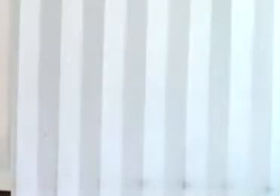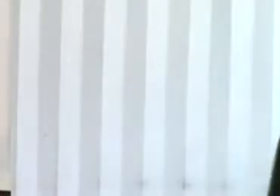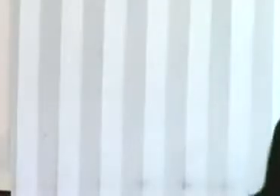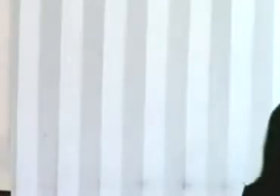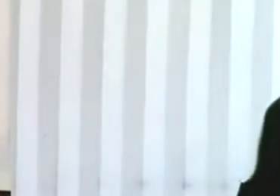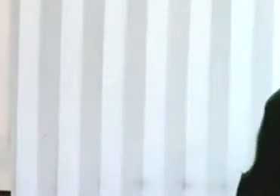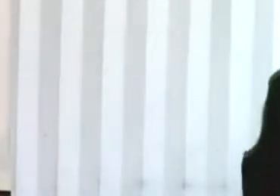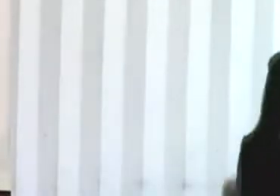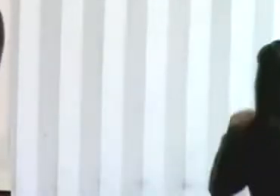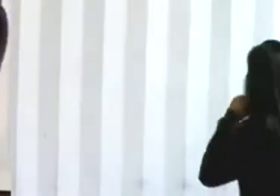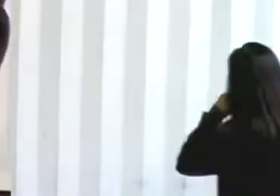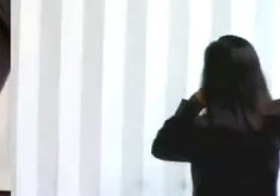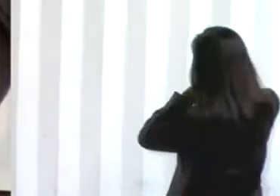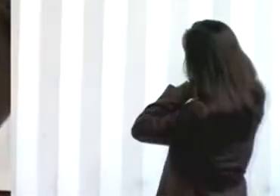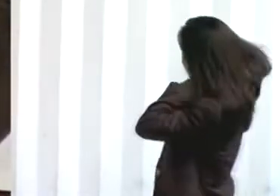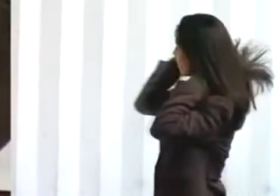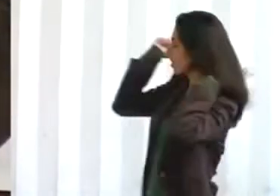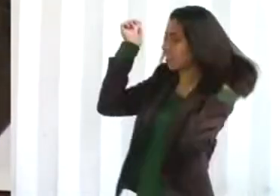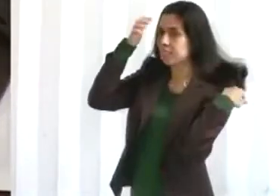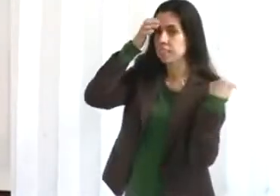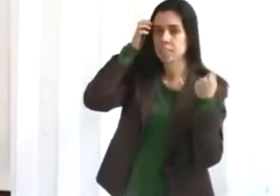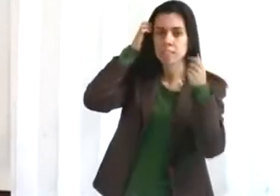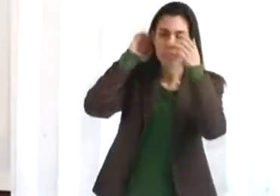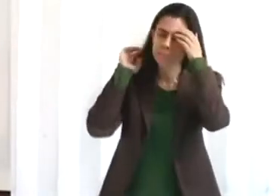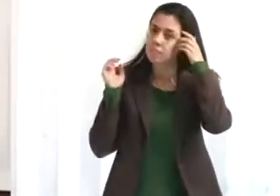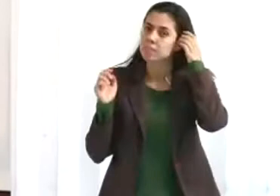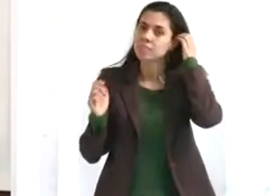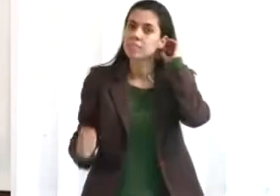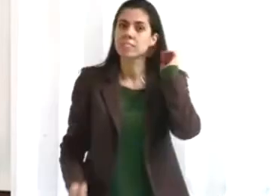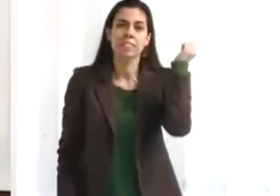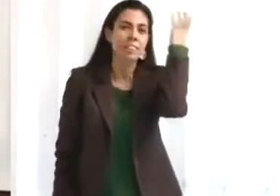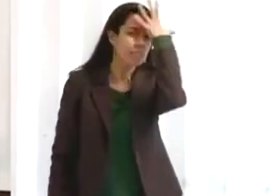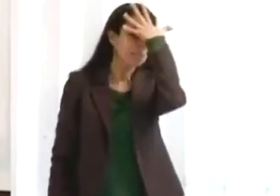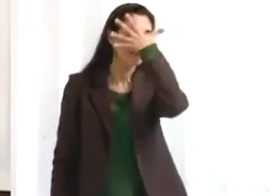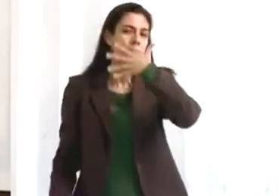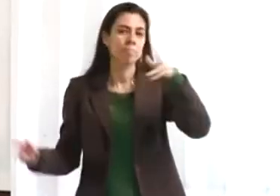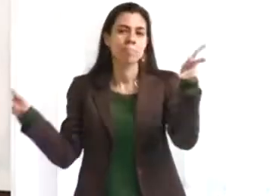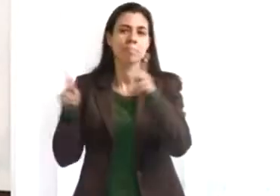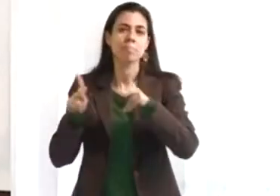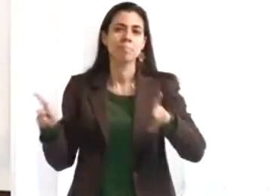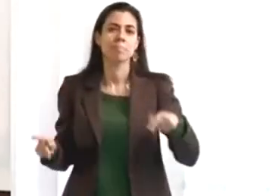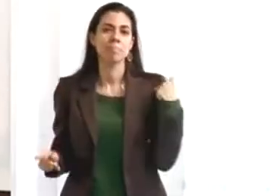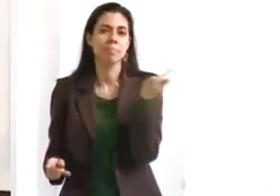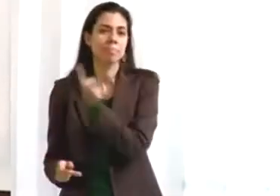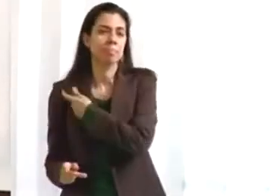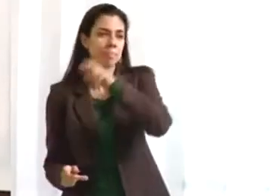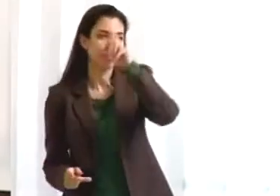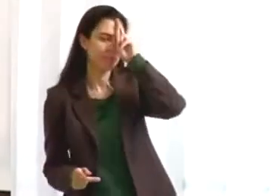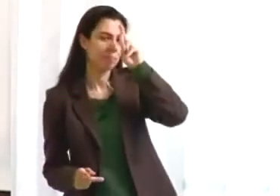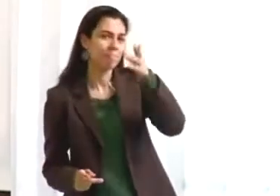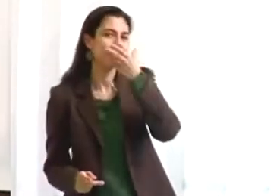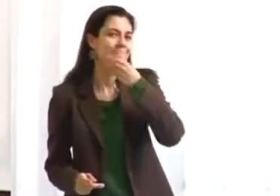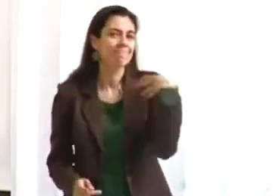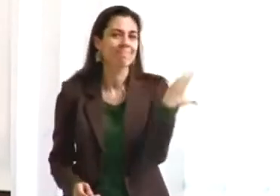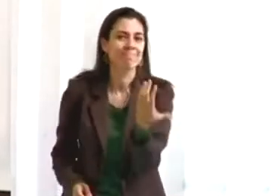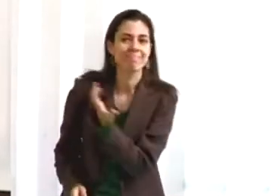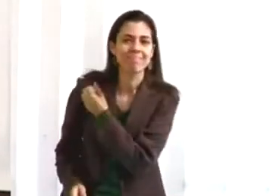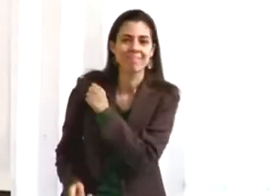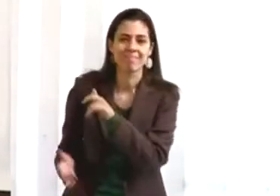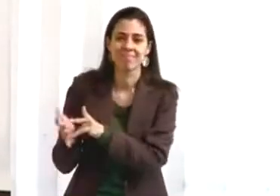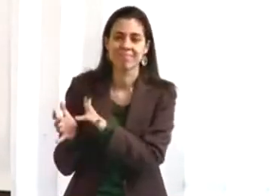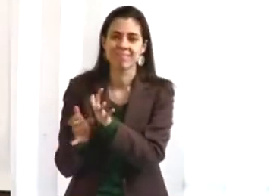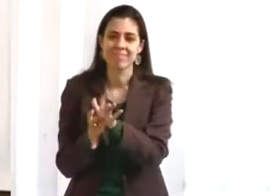Que a graça e a paz do nosso Senhor e Salvador Jesus Cristo continue com cada um de nós nesta manhã, irmãos presentes aqui